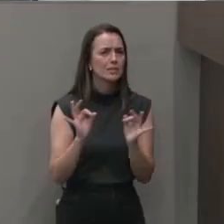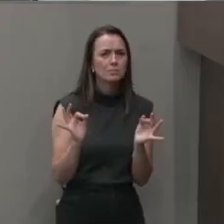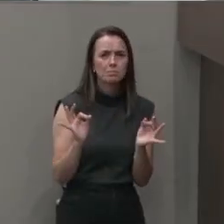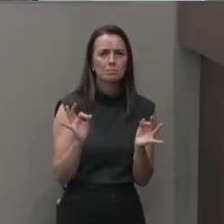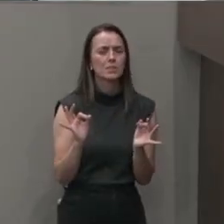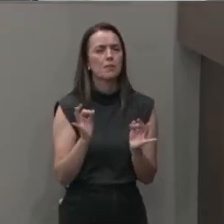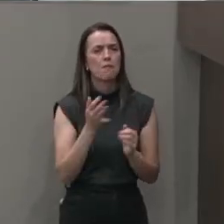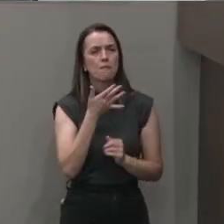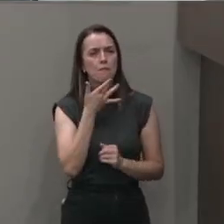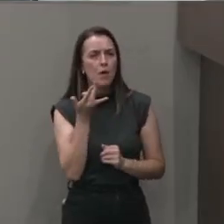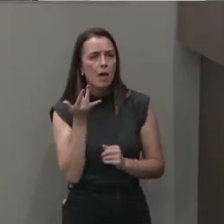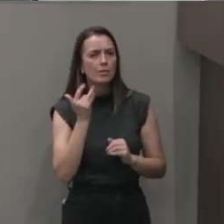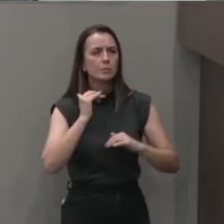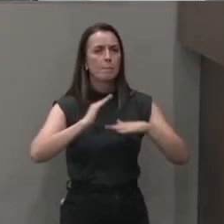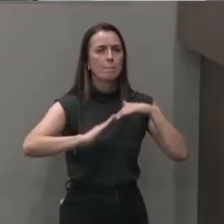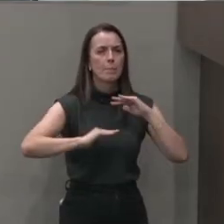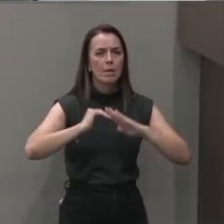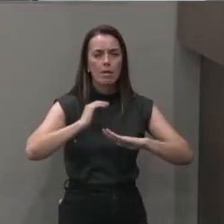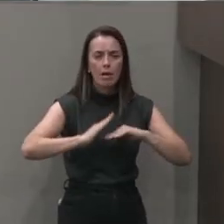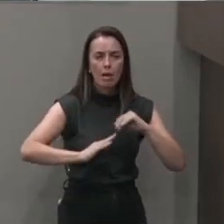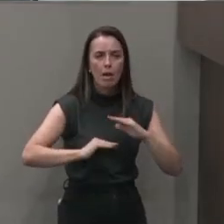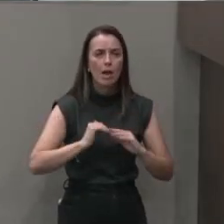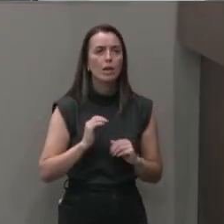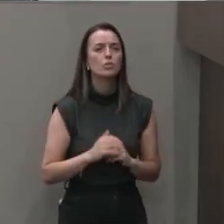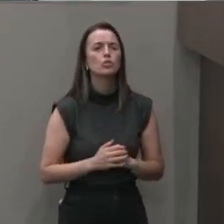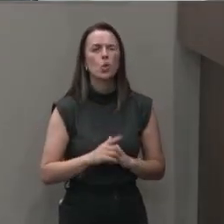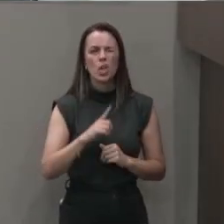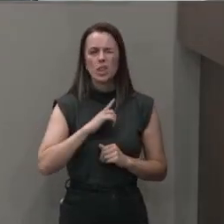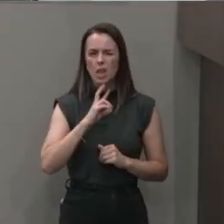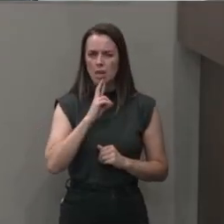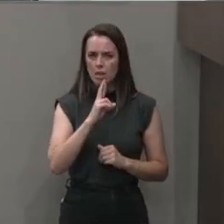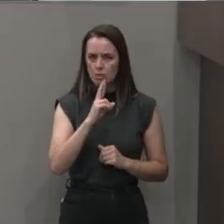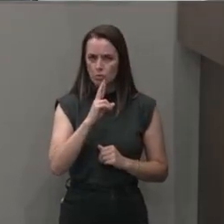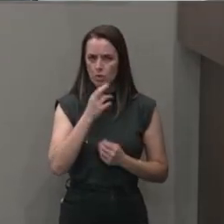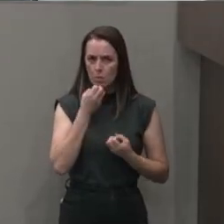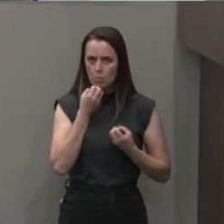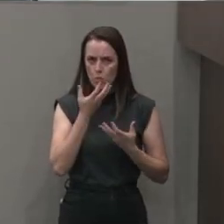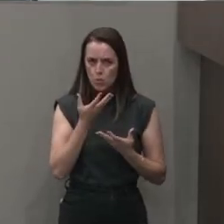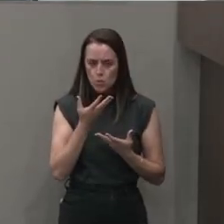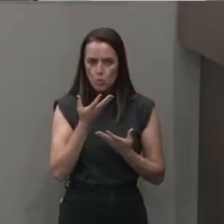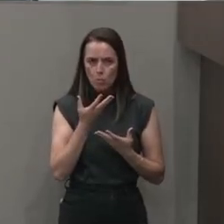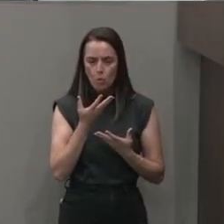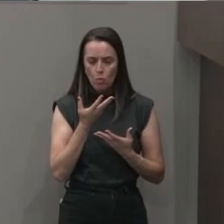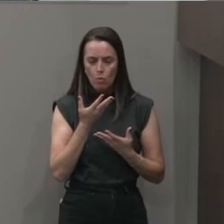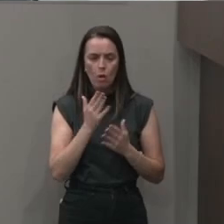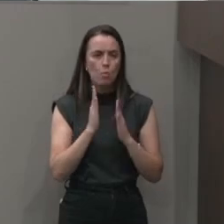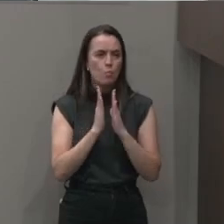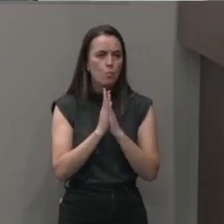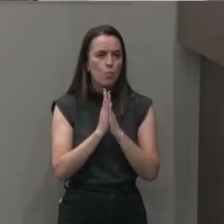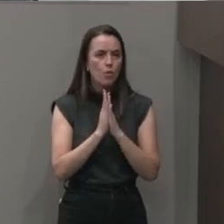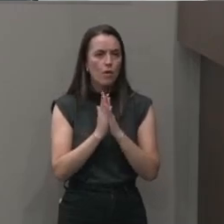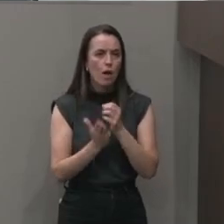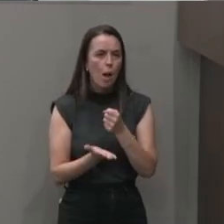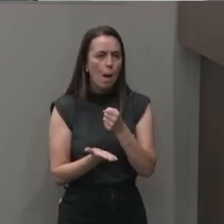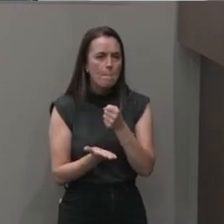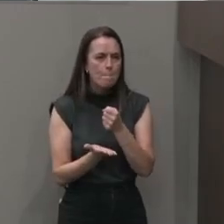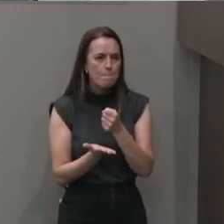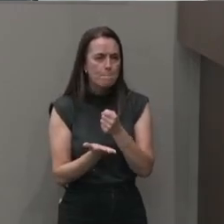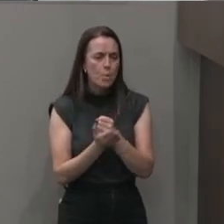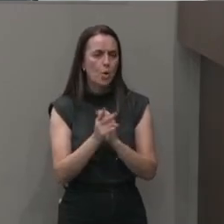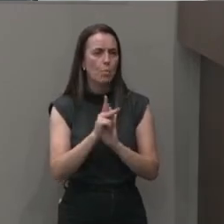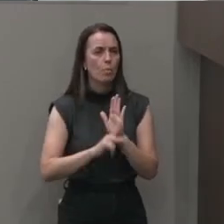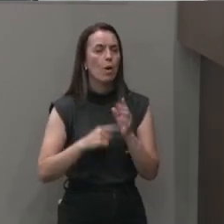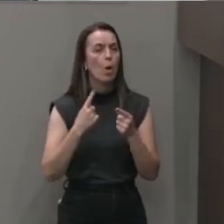prático e que traz resultado na ponta. Conto com o apoio dos senhores, pois é um pedido da